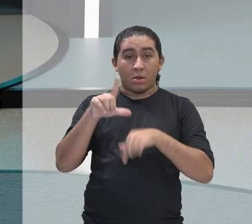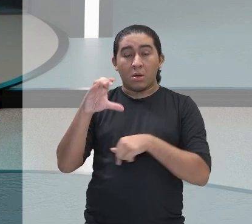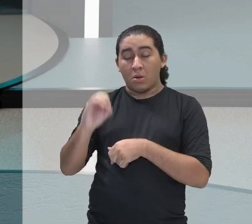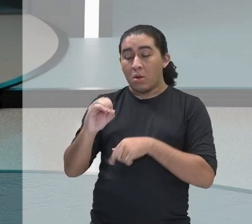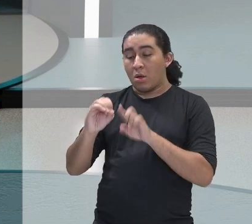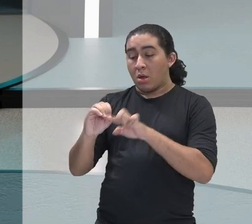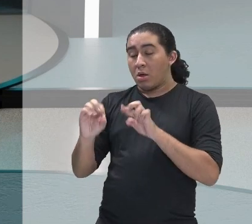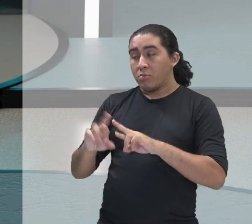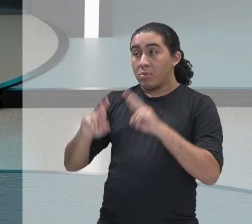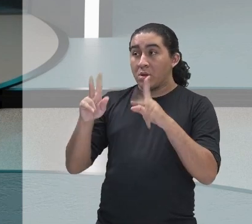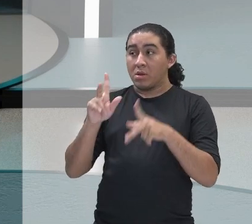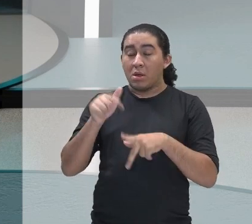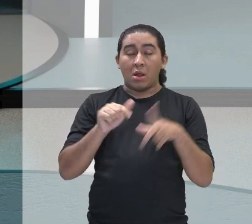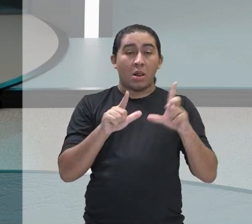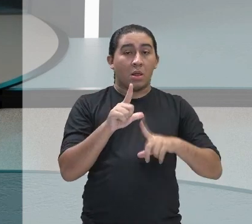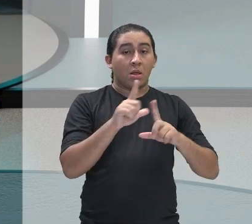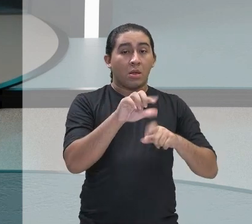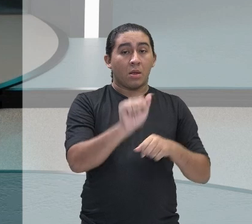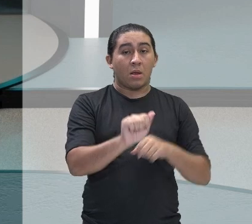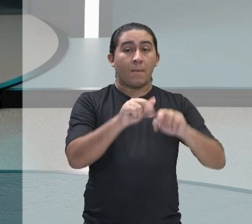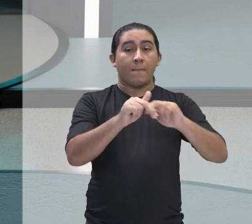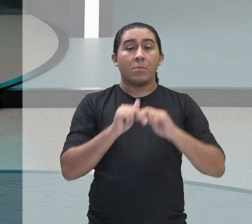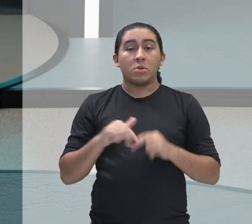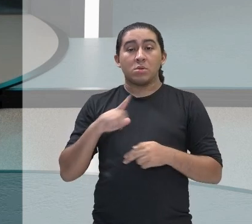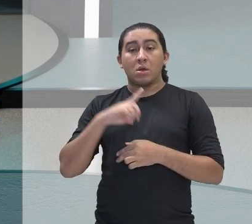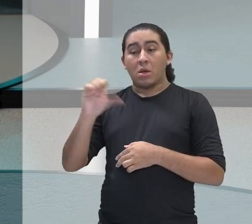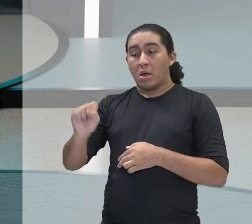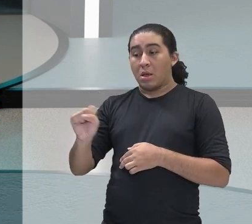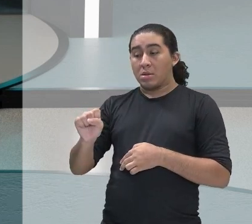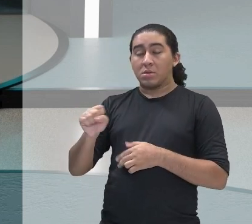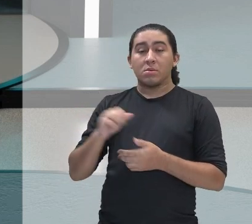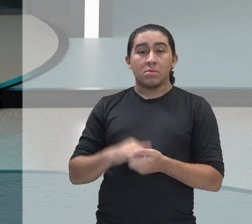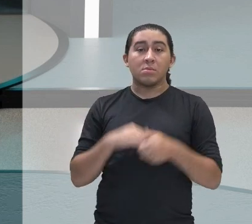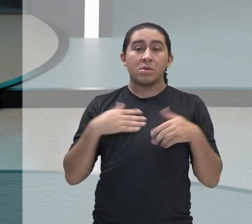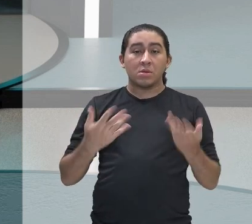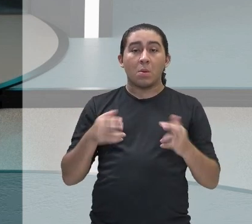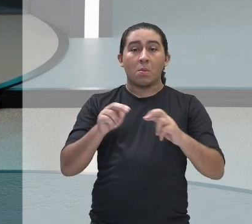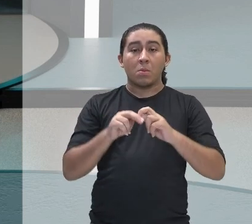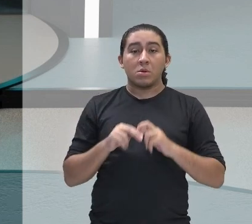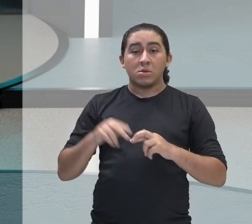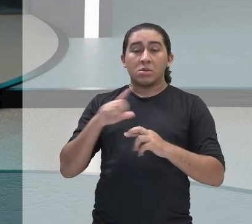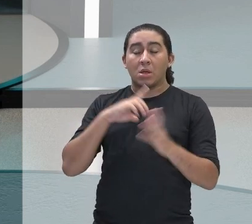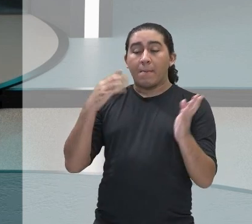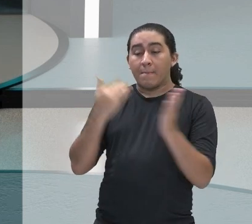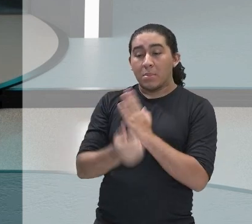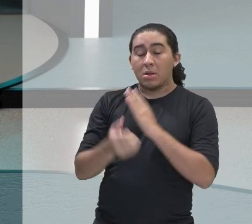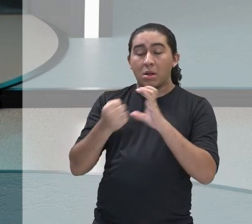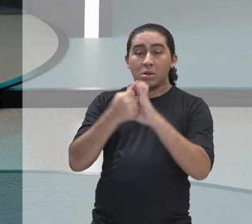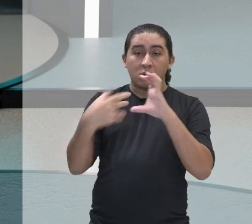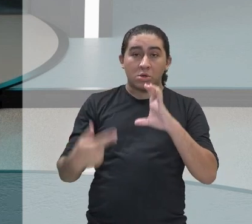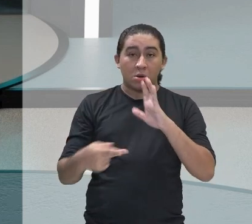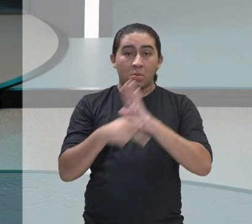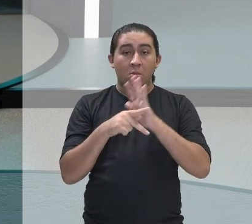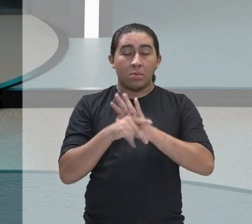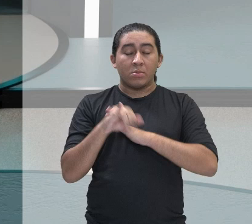Que era A. Então, houve o S. Então, assim, perda de elemento quando